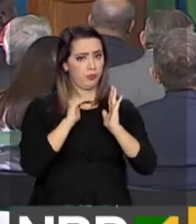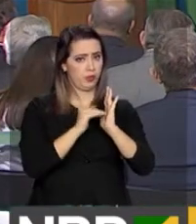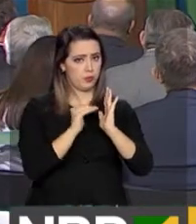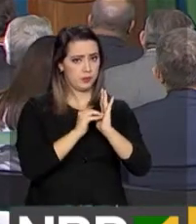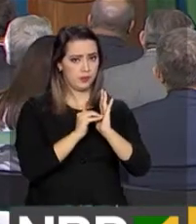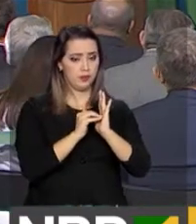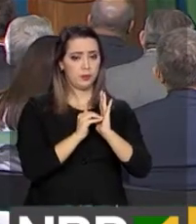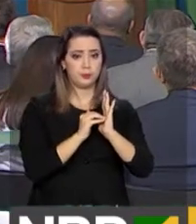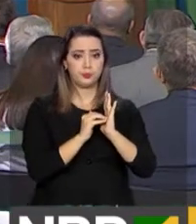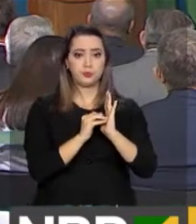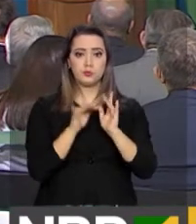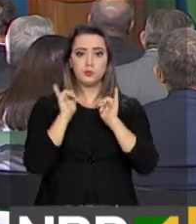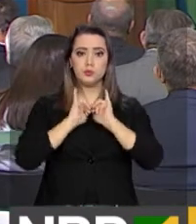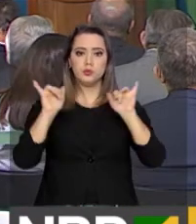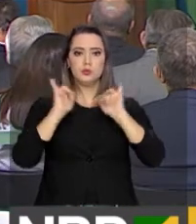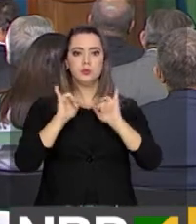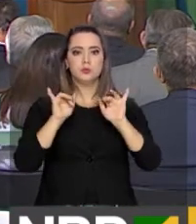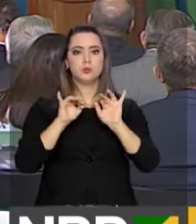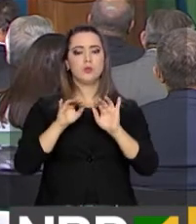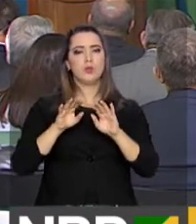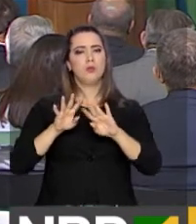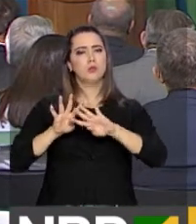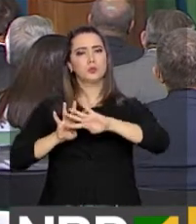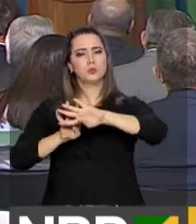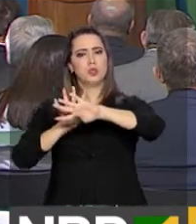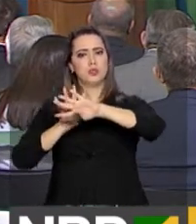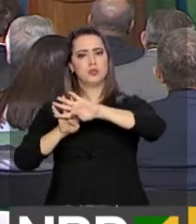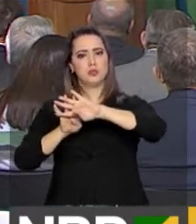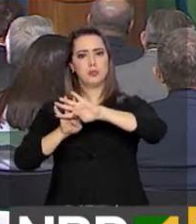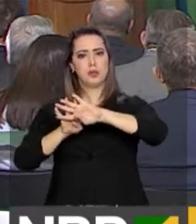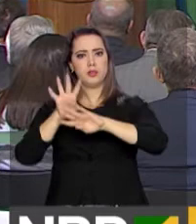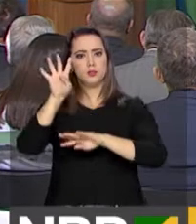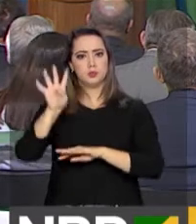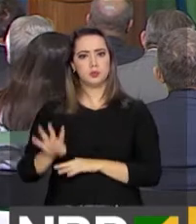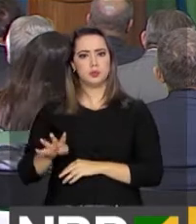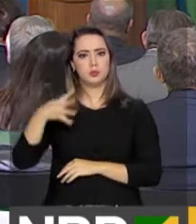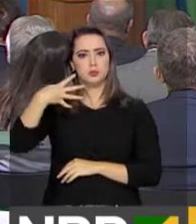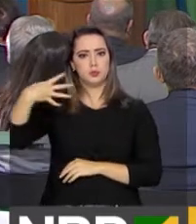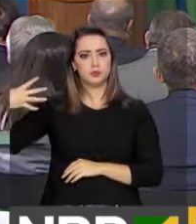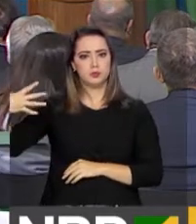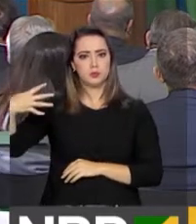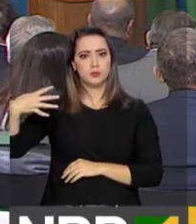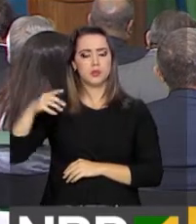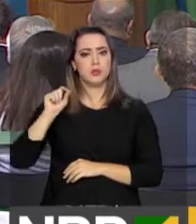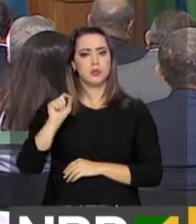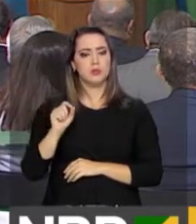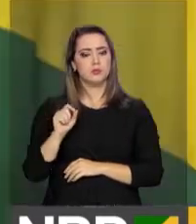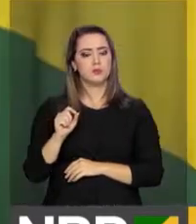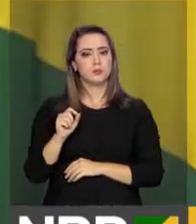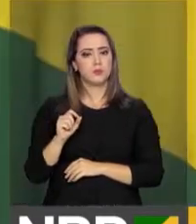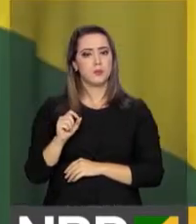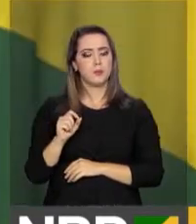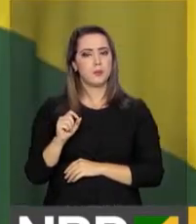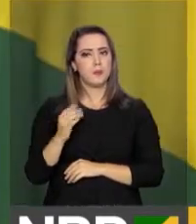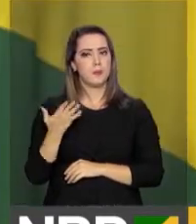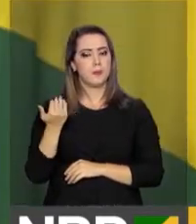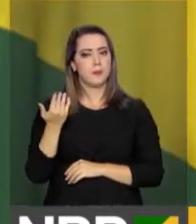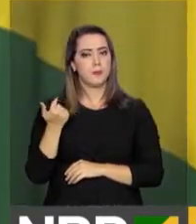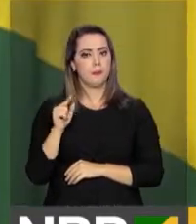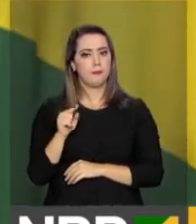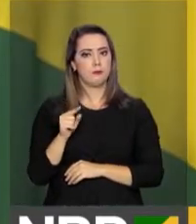senado federal publicar uma tabela mostrando lembra moreira franco até que na